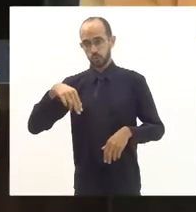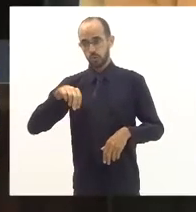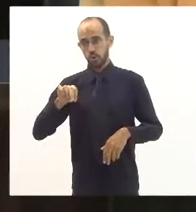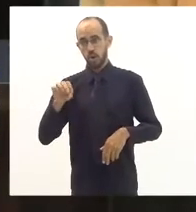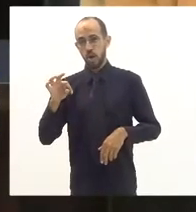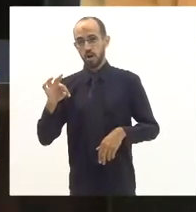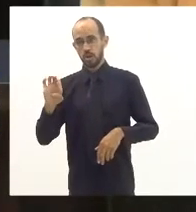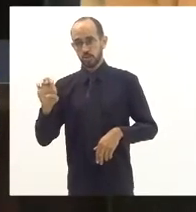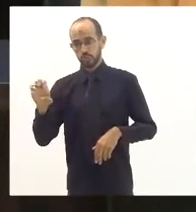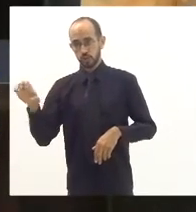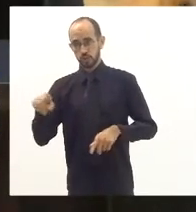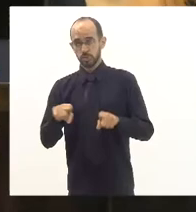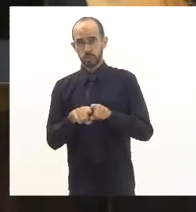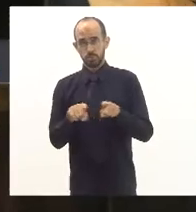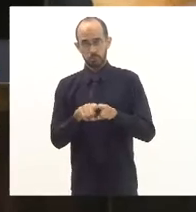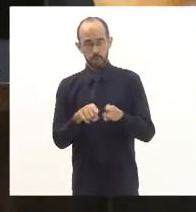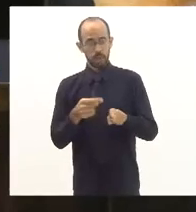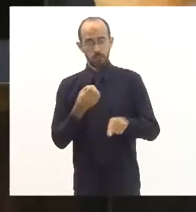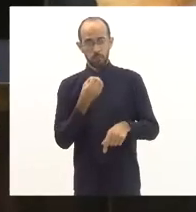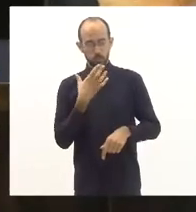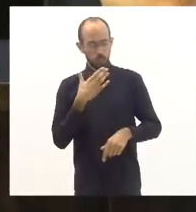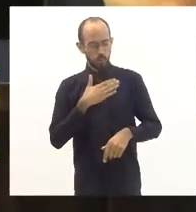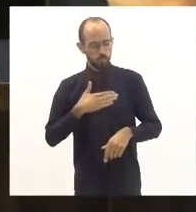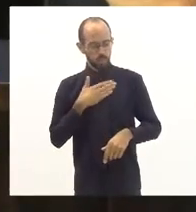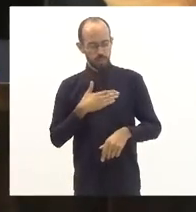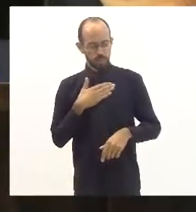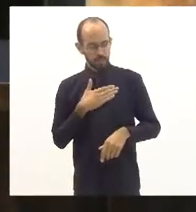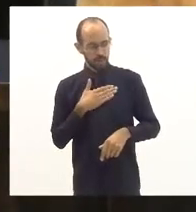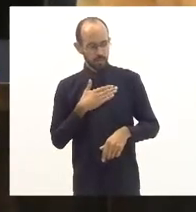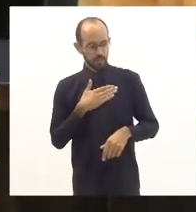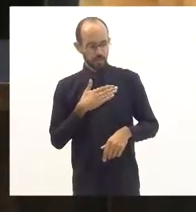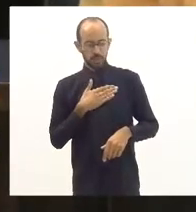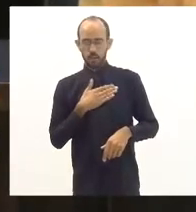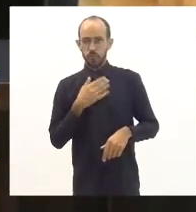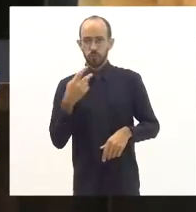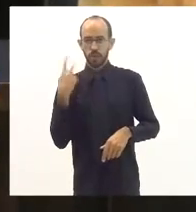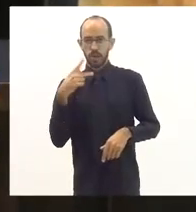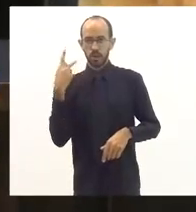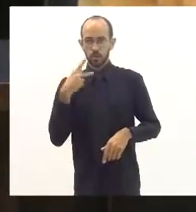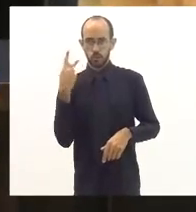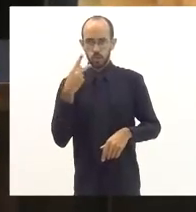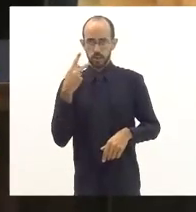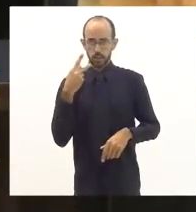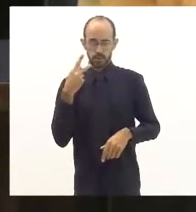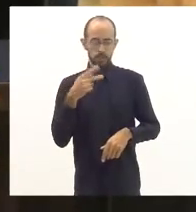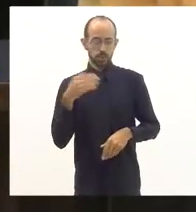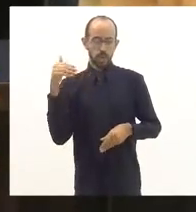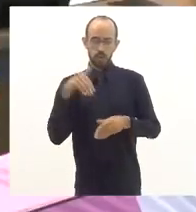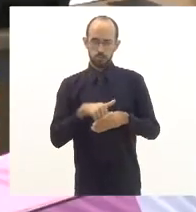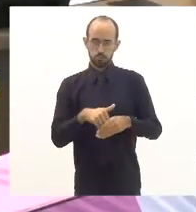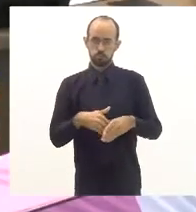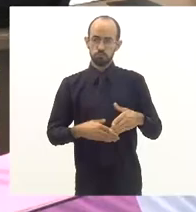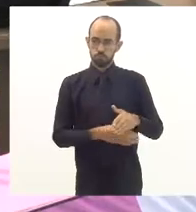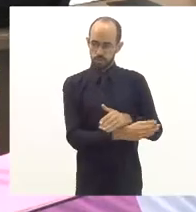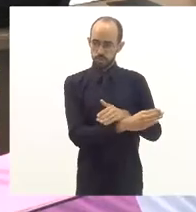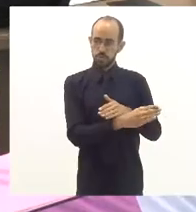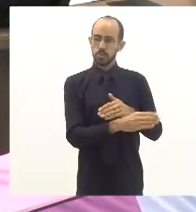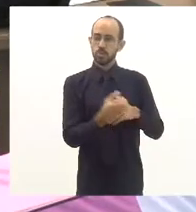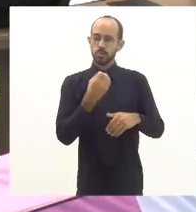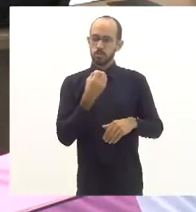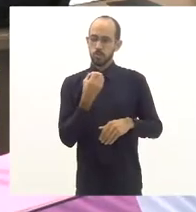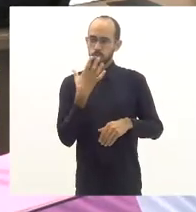felicidade ver vereadores da comunidade LGBTI+, eleitos, que floresçam mil